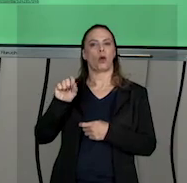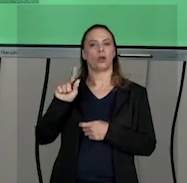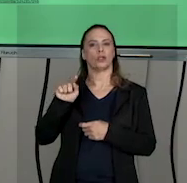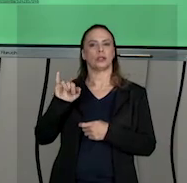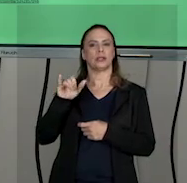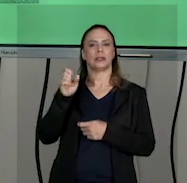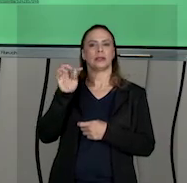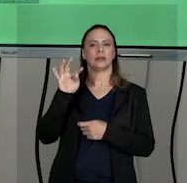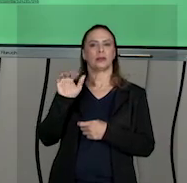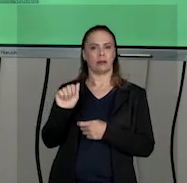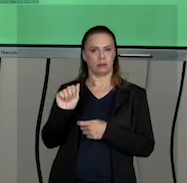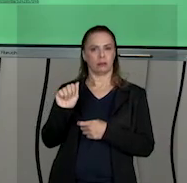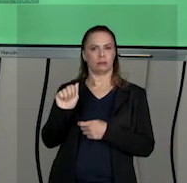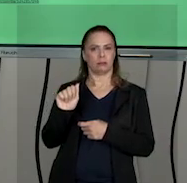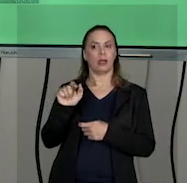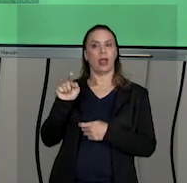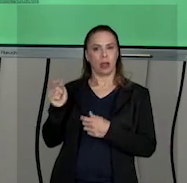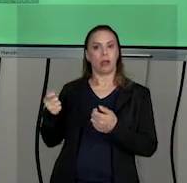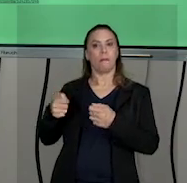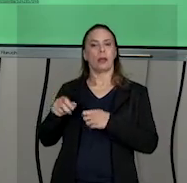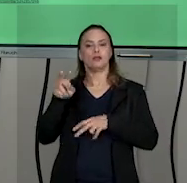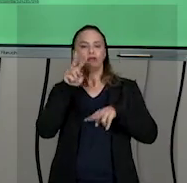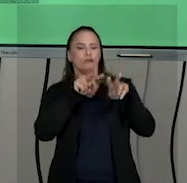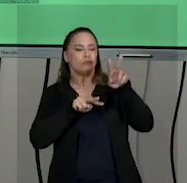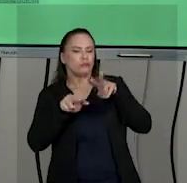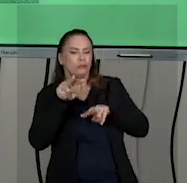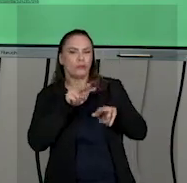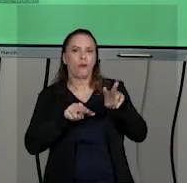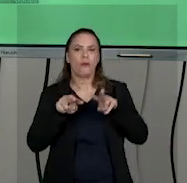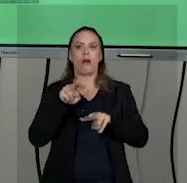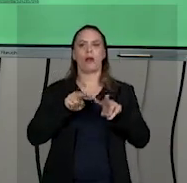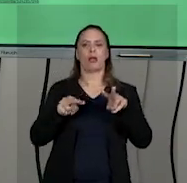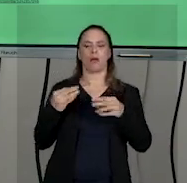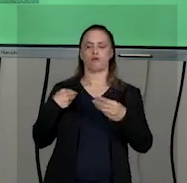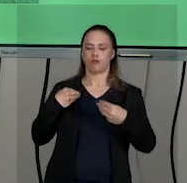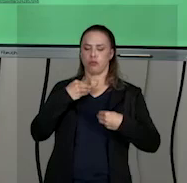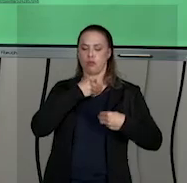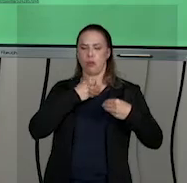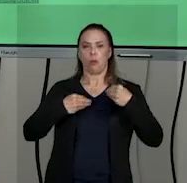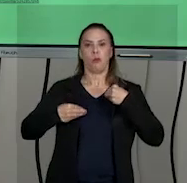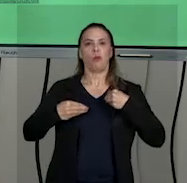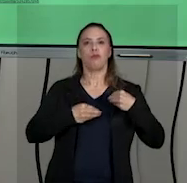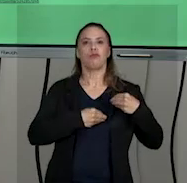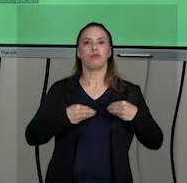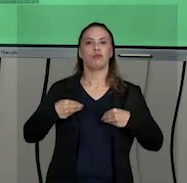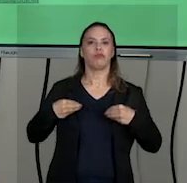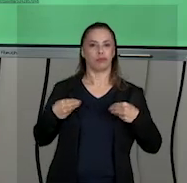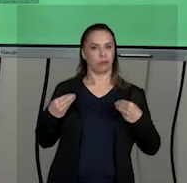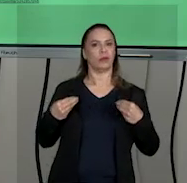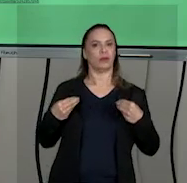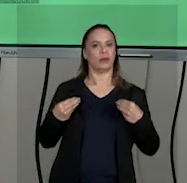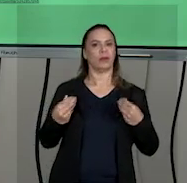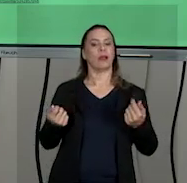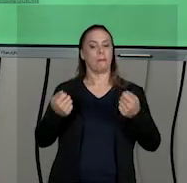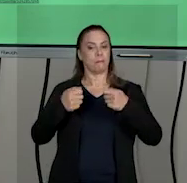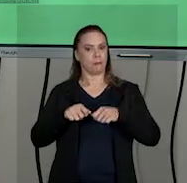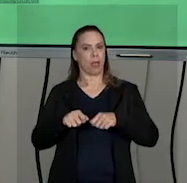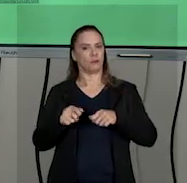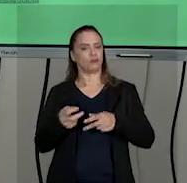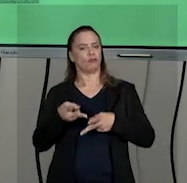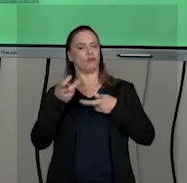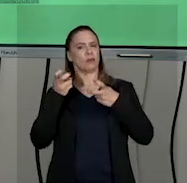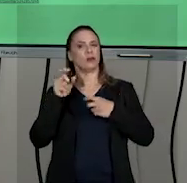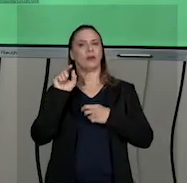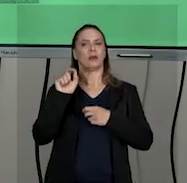com equipamentos para verificar o quanto esse oxigênio, né, tá entrando, né, a quantidade